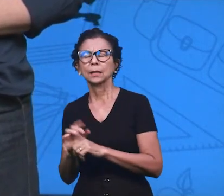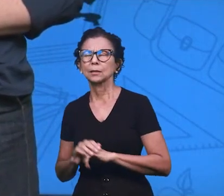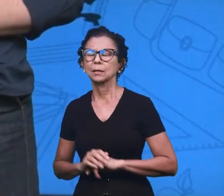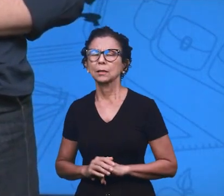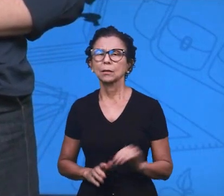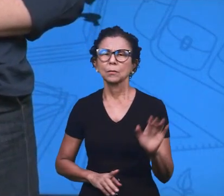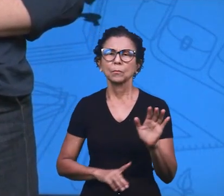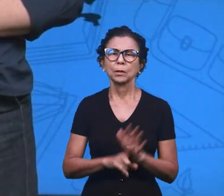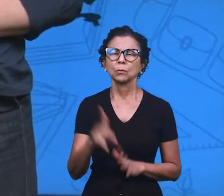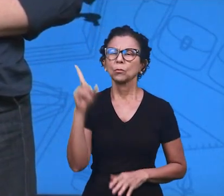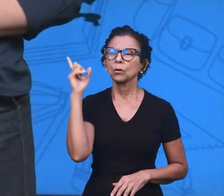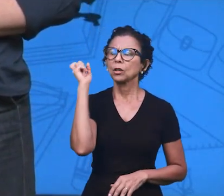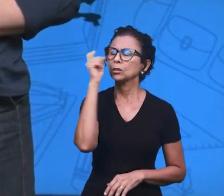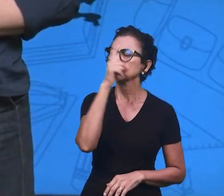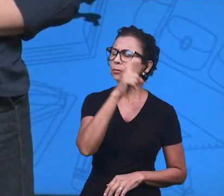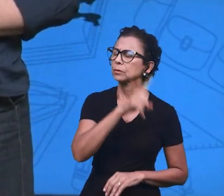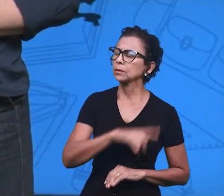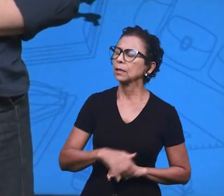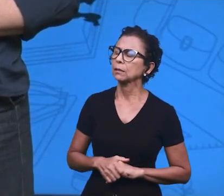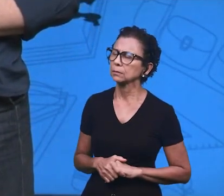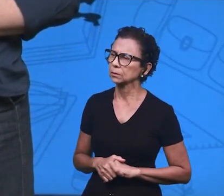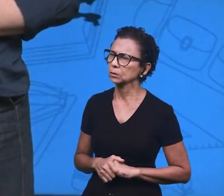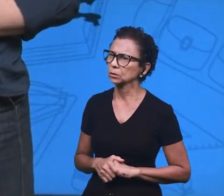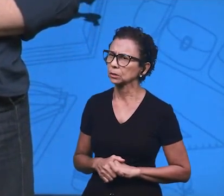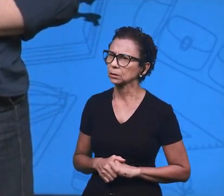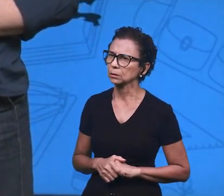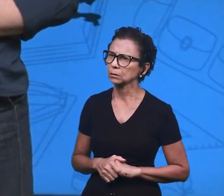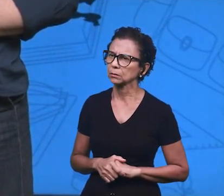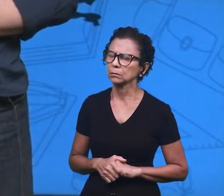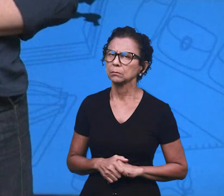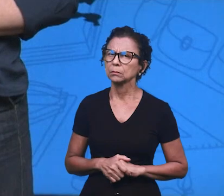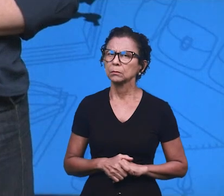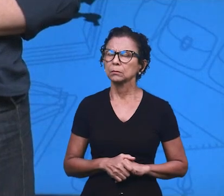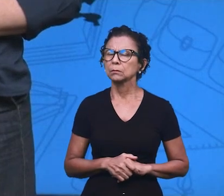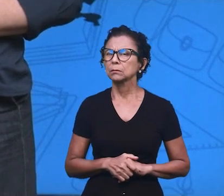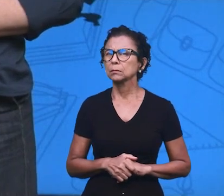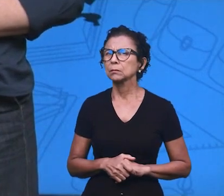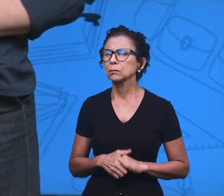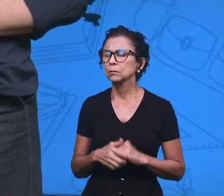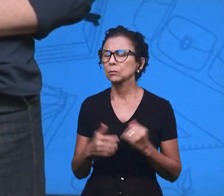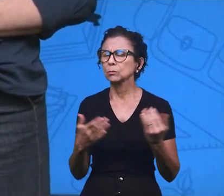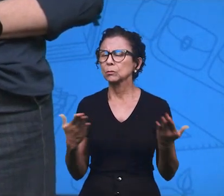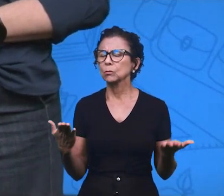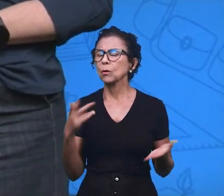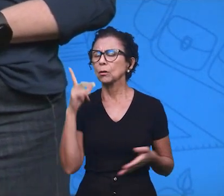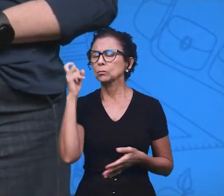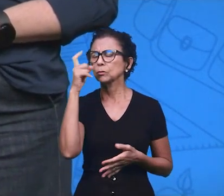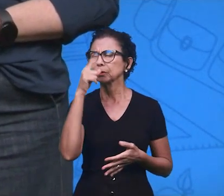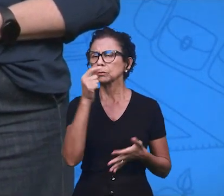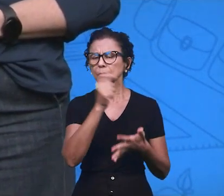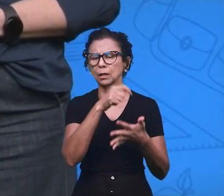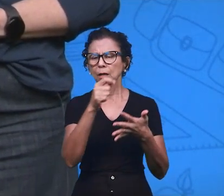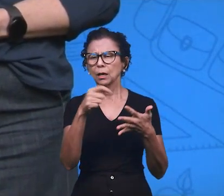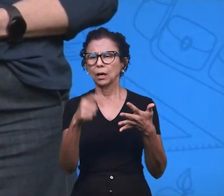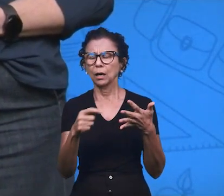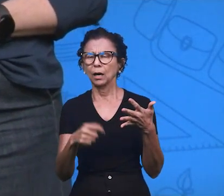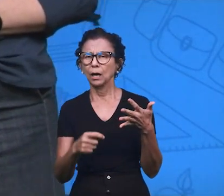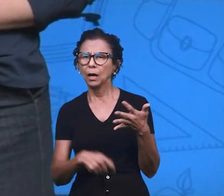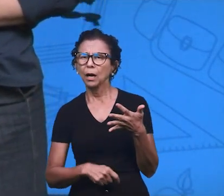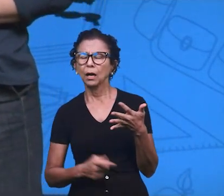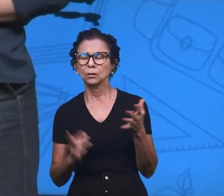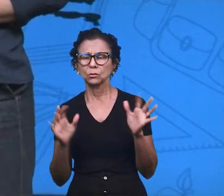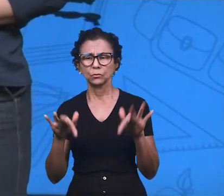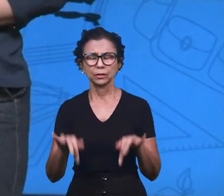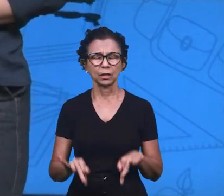competência que eles tinham mais dificuldade. Se era diferença entre coesão, coerência, se era na hora de fazer uma intervenção